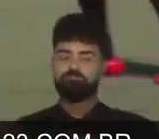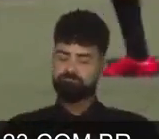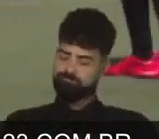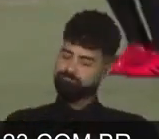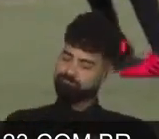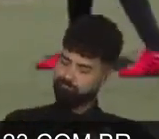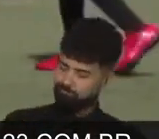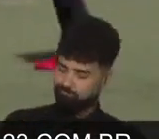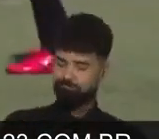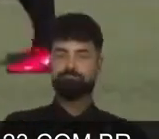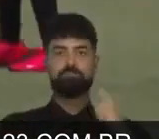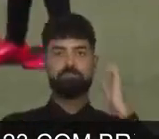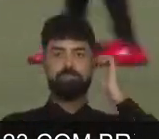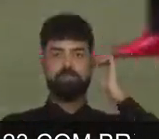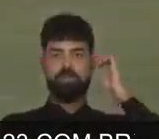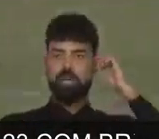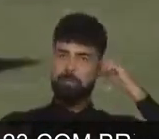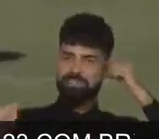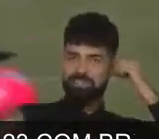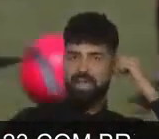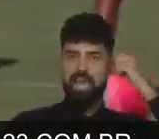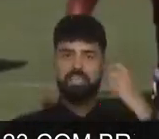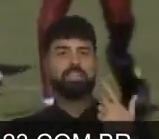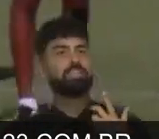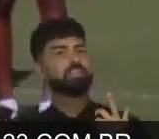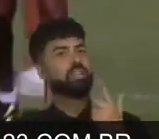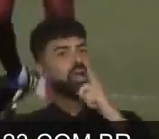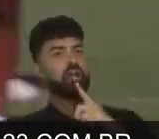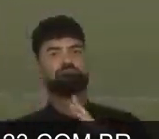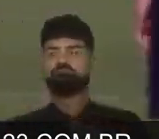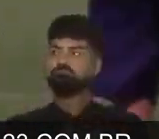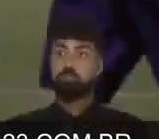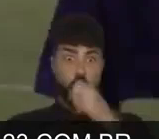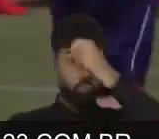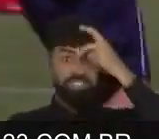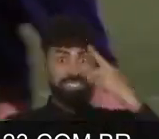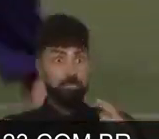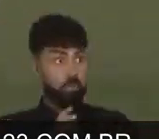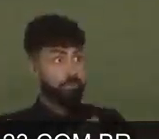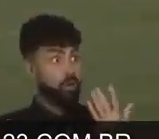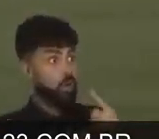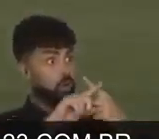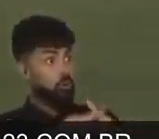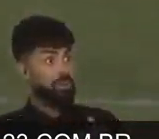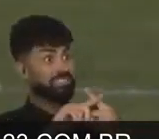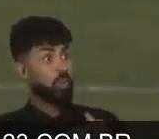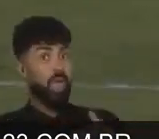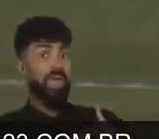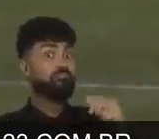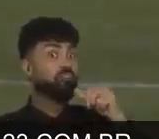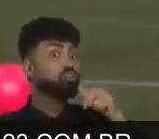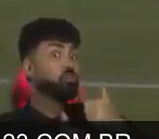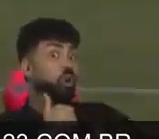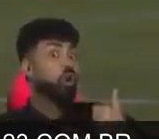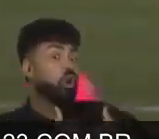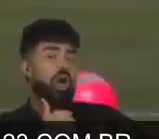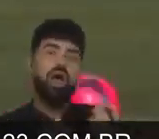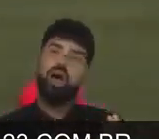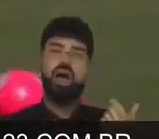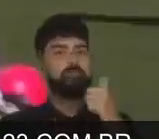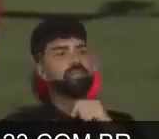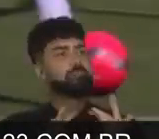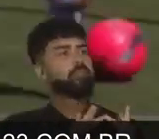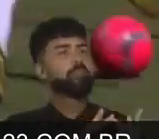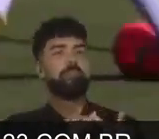aumentam, né, a sua capacidade de estar em conjunto. E quando o município promove competições de futebol feminino, elas se conectam. Né? E